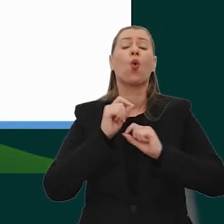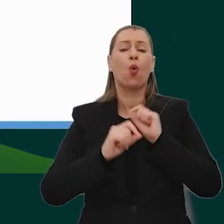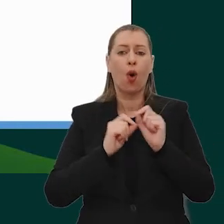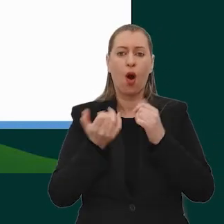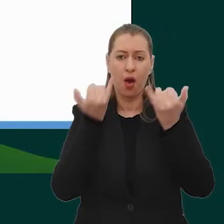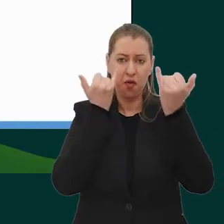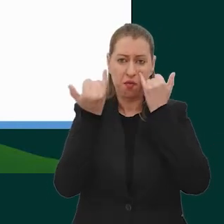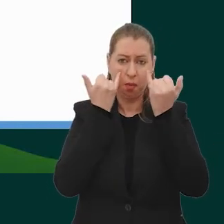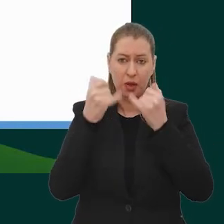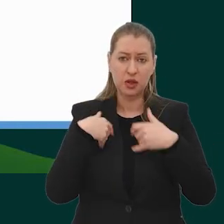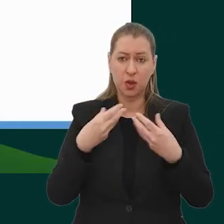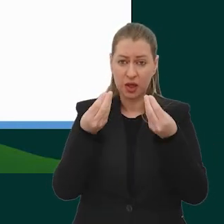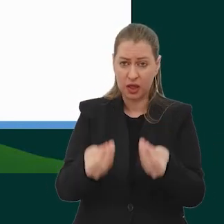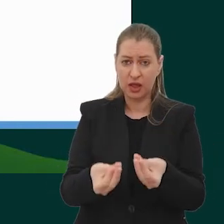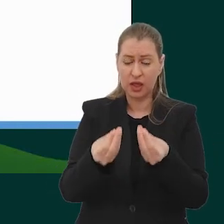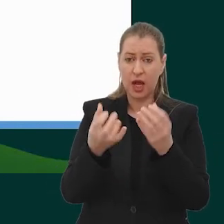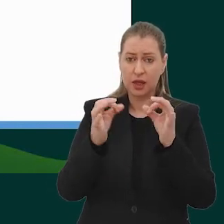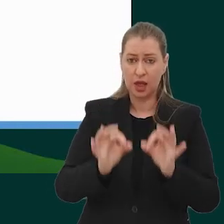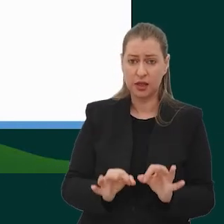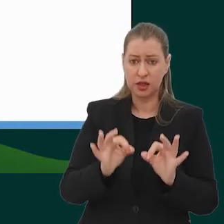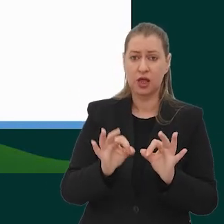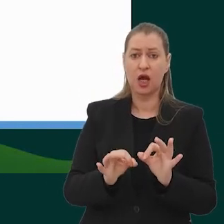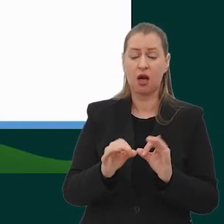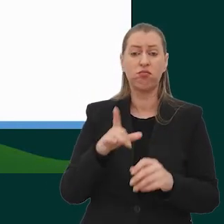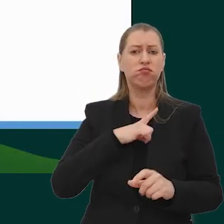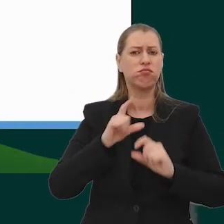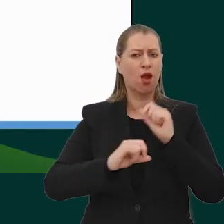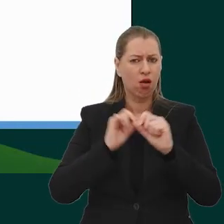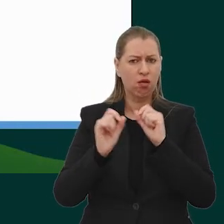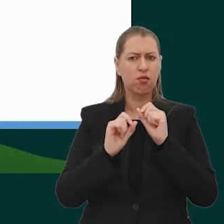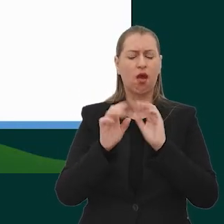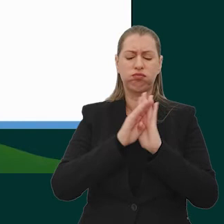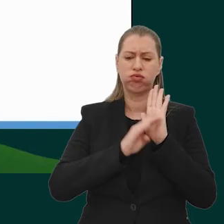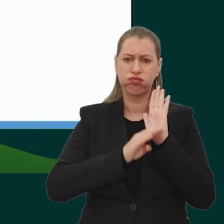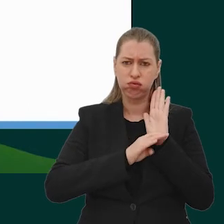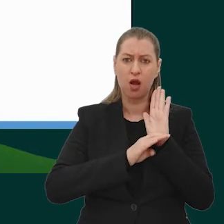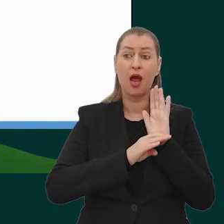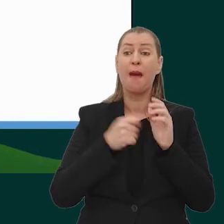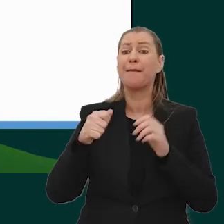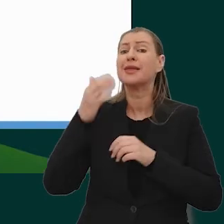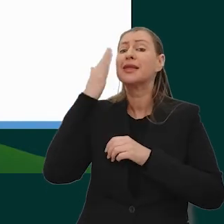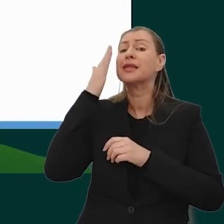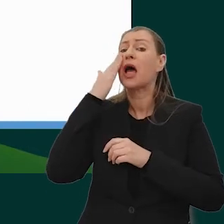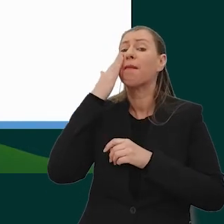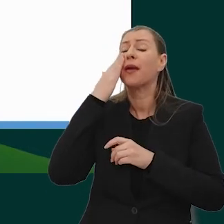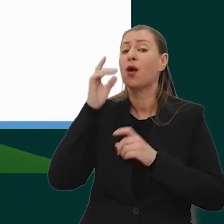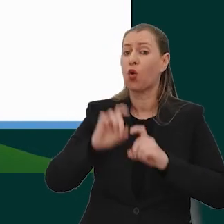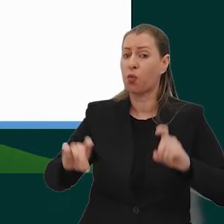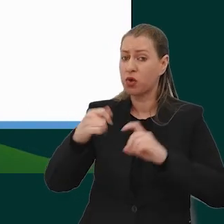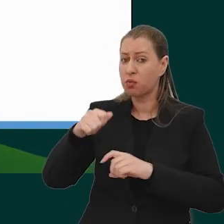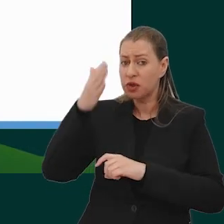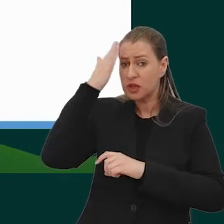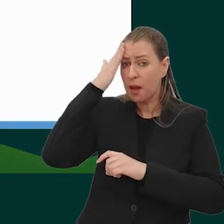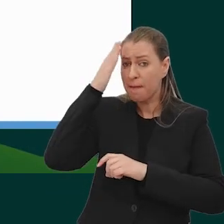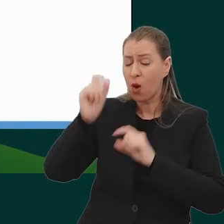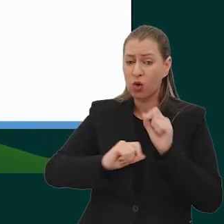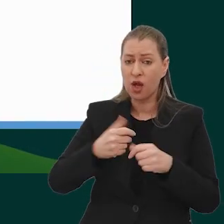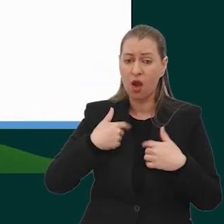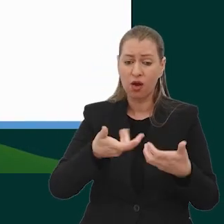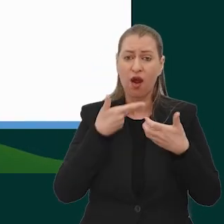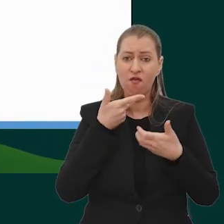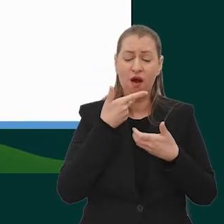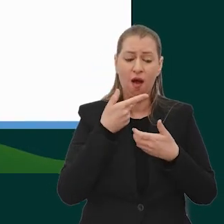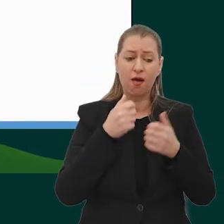a informação que ele quer passar exatamente, né? Tem que ter um roteiro. Ele precisa saber, ok, eu sei o que eu quero dizer, quero falar